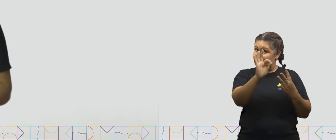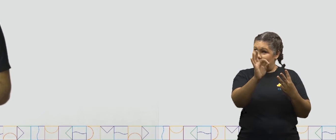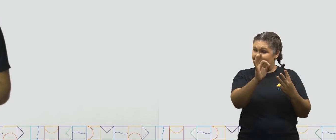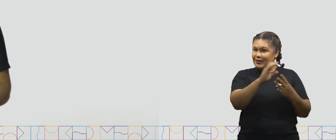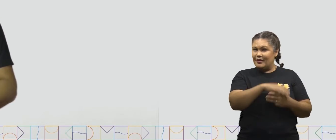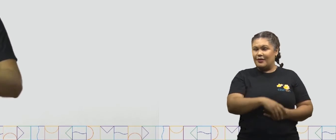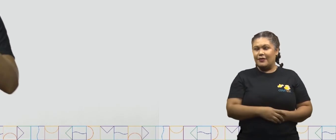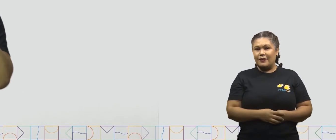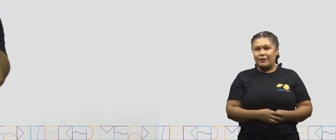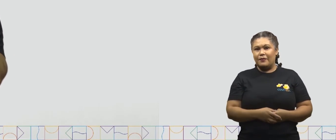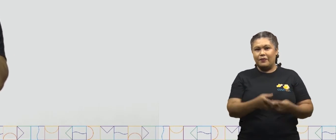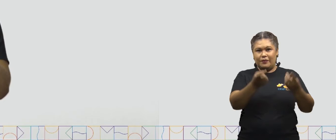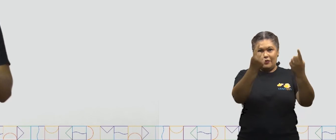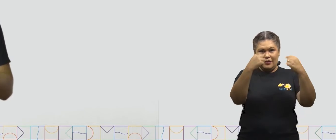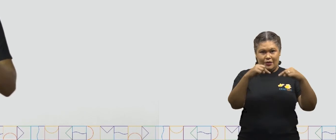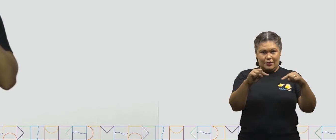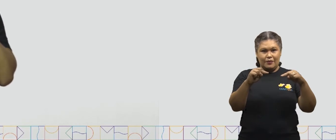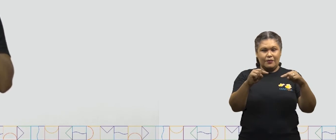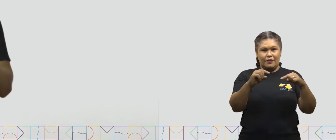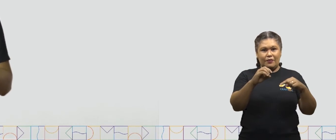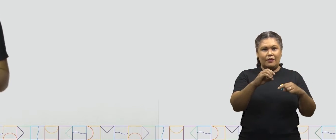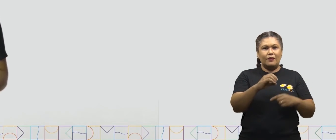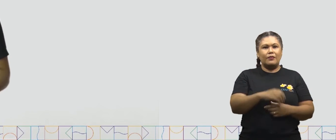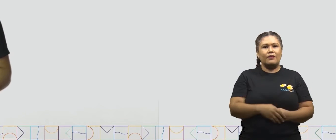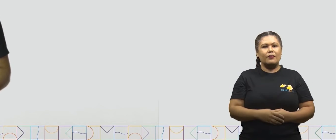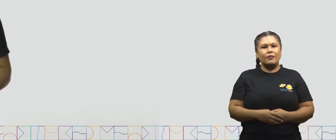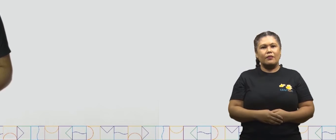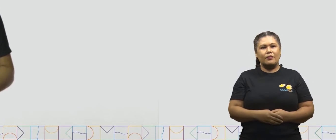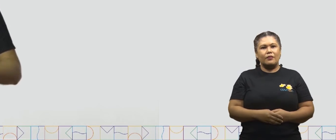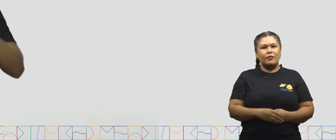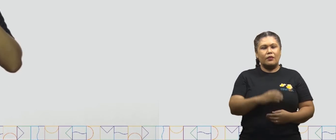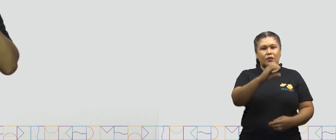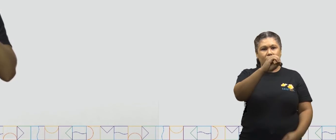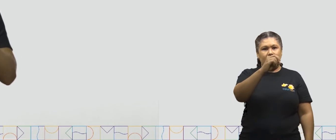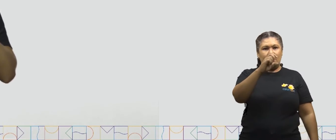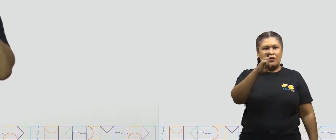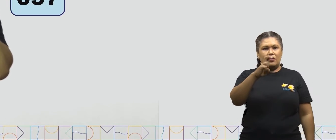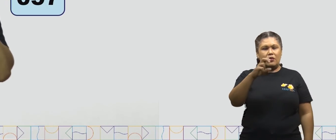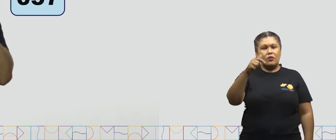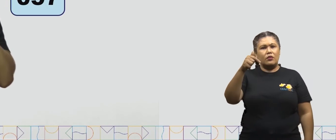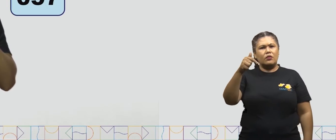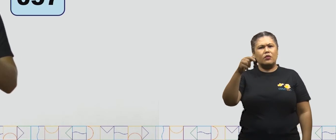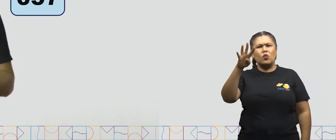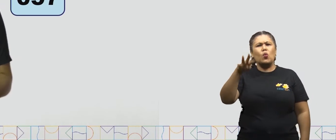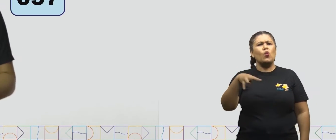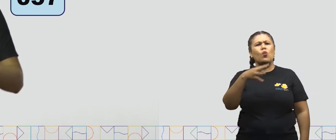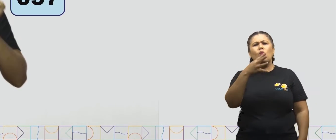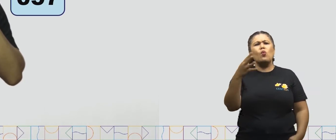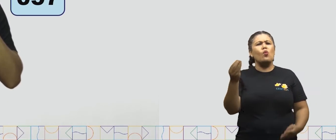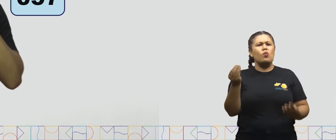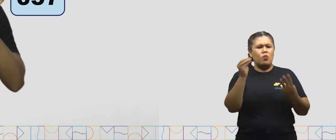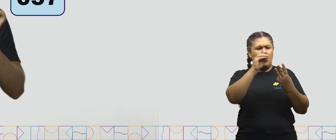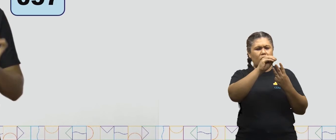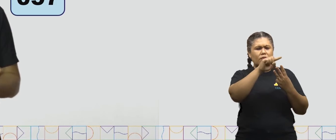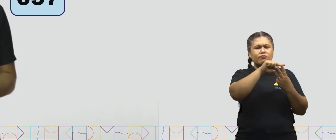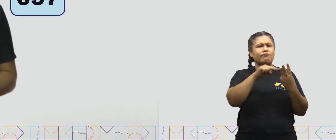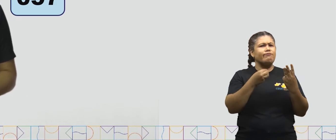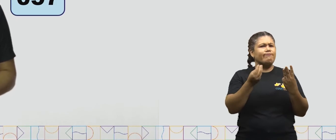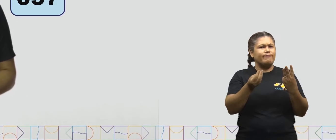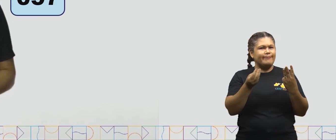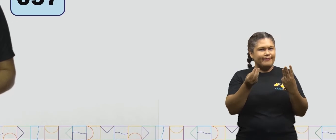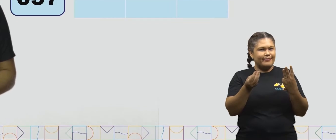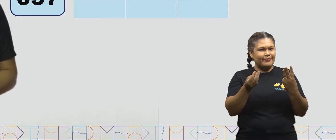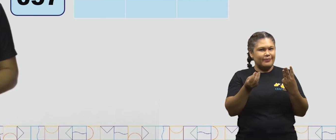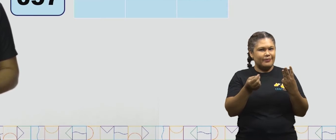centena, muito bem. No número 057, o quadro valor-lugar fica da